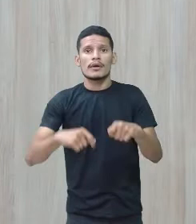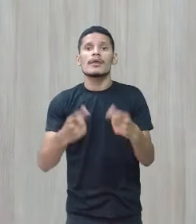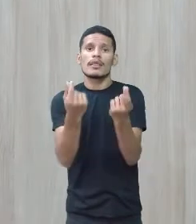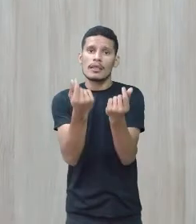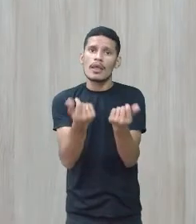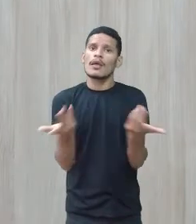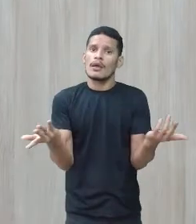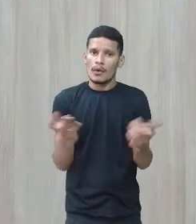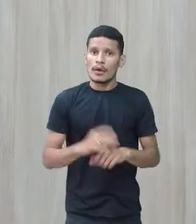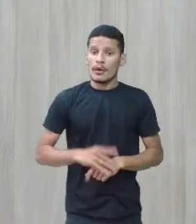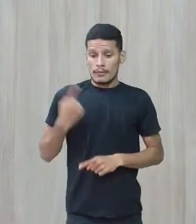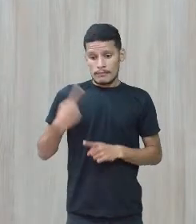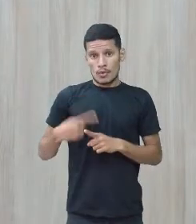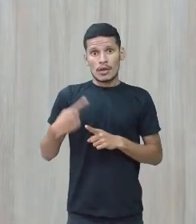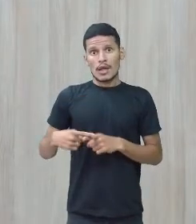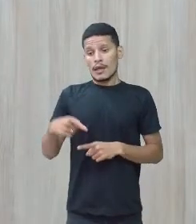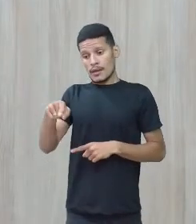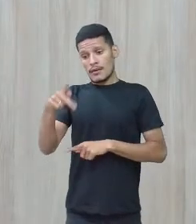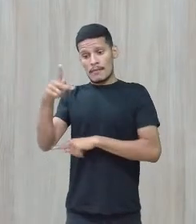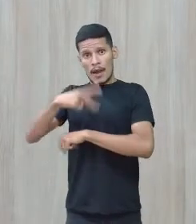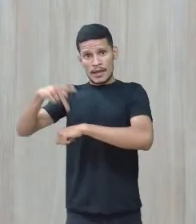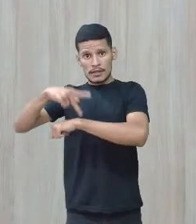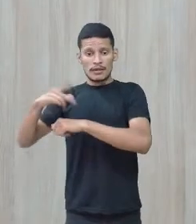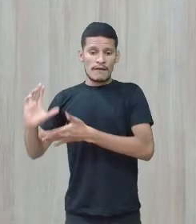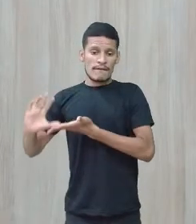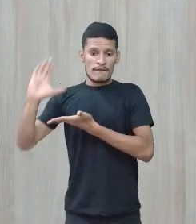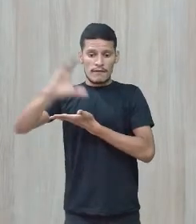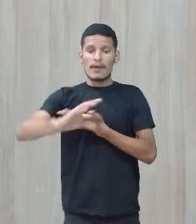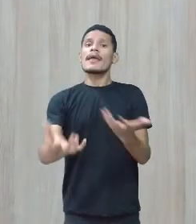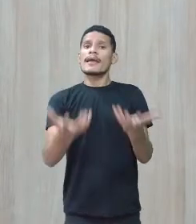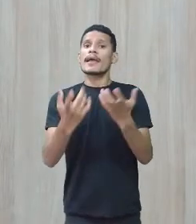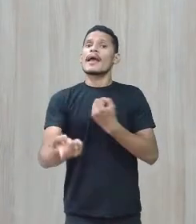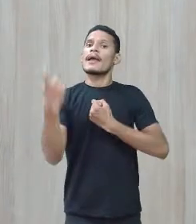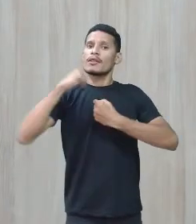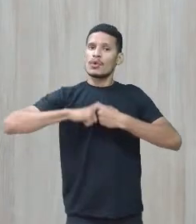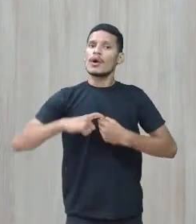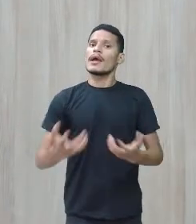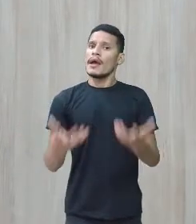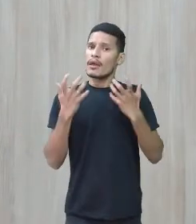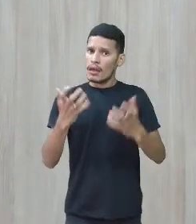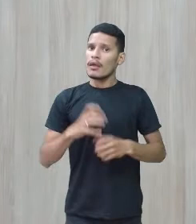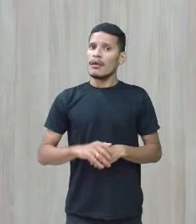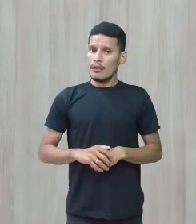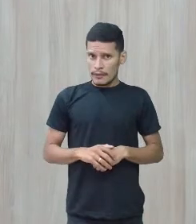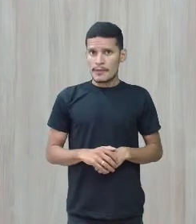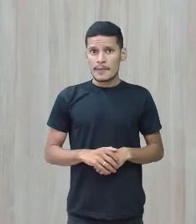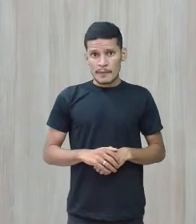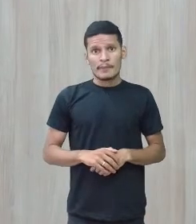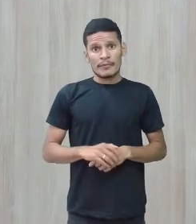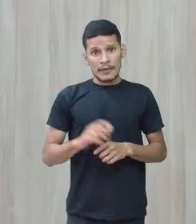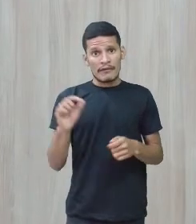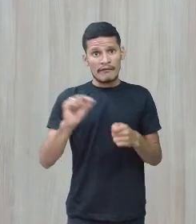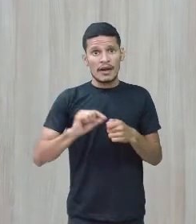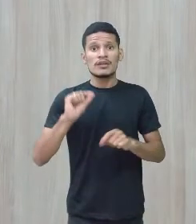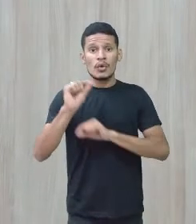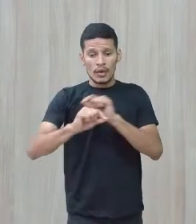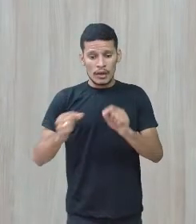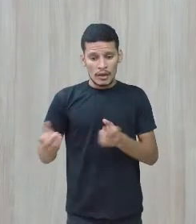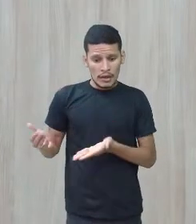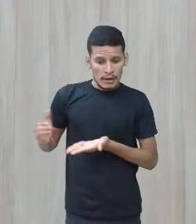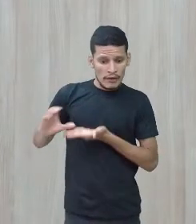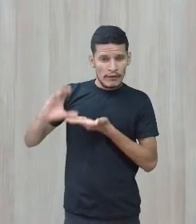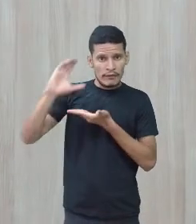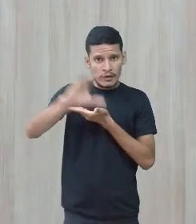porque os países investem nos atletas e aí eles querem um retorno, né, eles fazem lá os